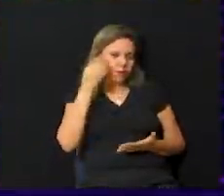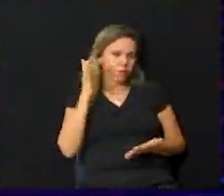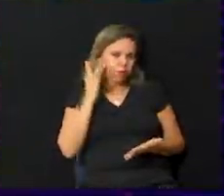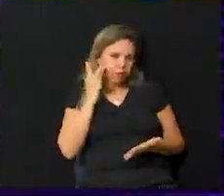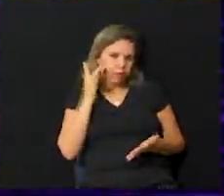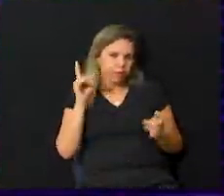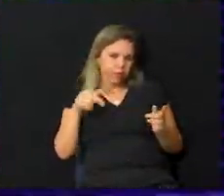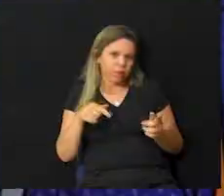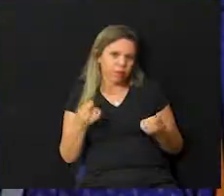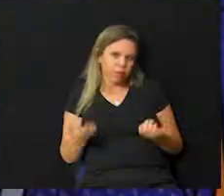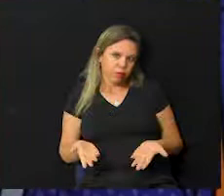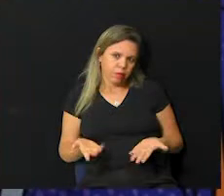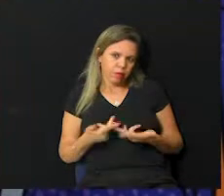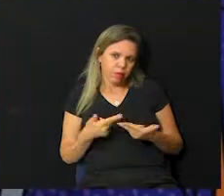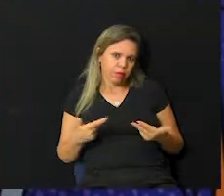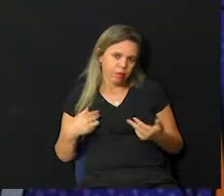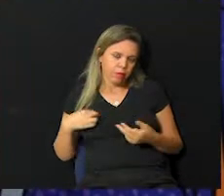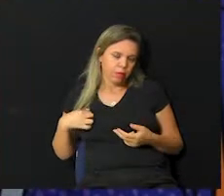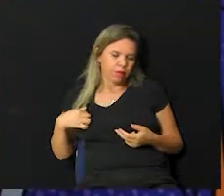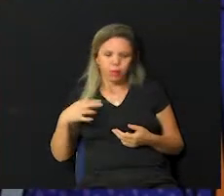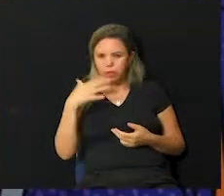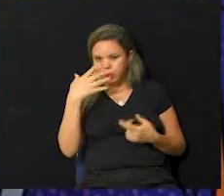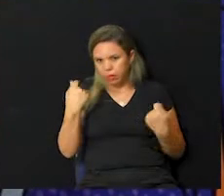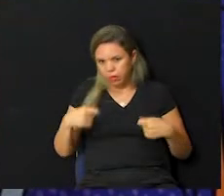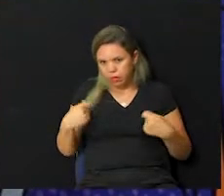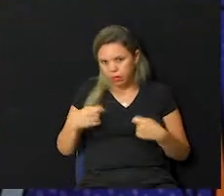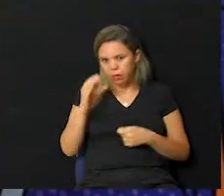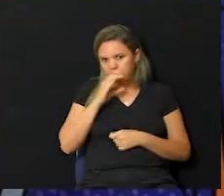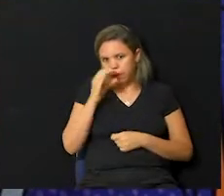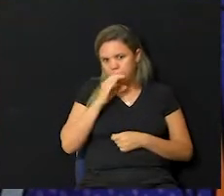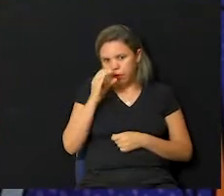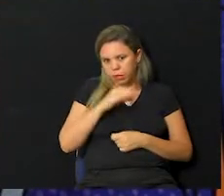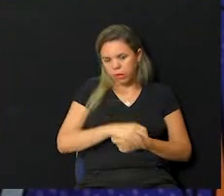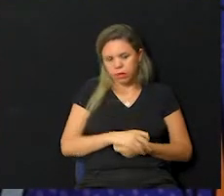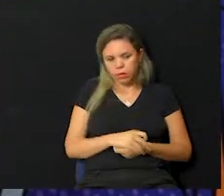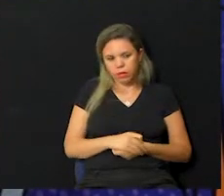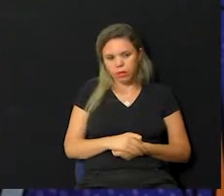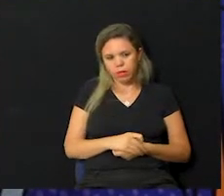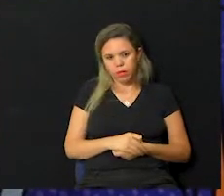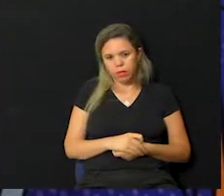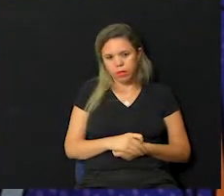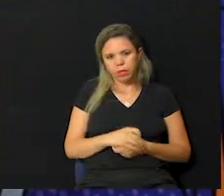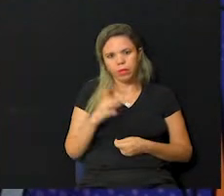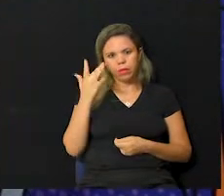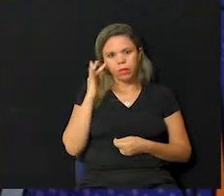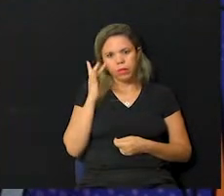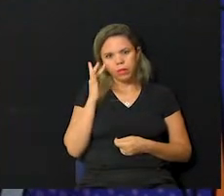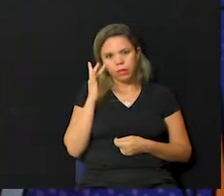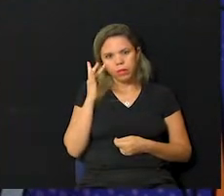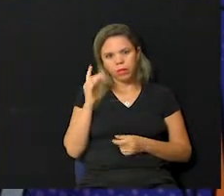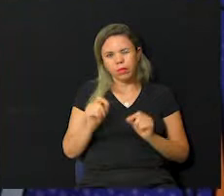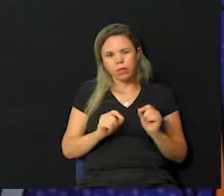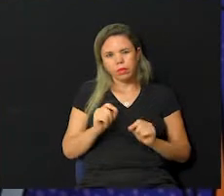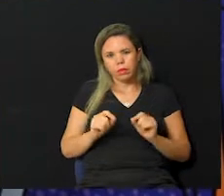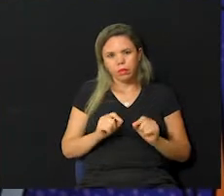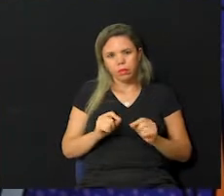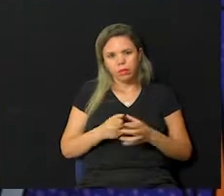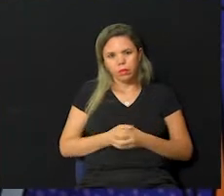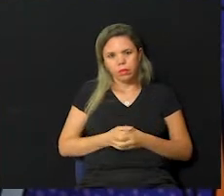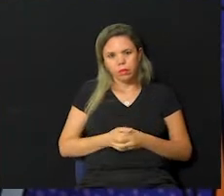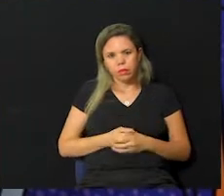arriscar porque eu acho que seria algo, é um romance que necessita de urgência para estar no mundo, assim. E eu acho